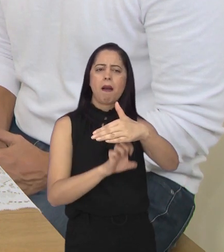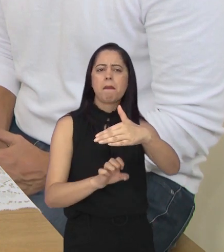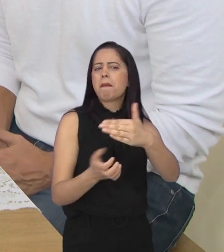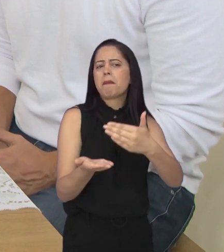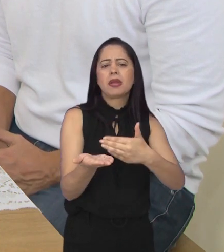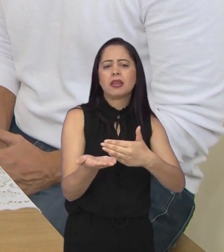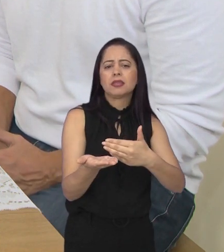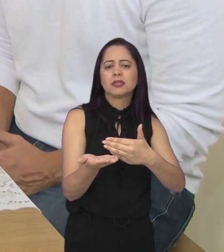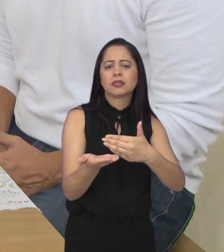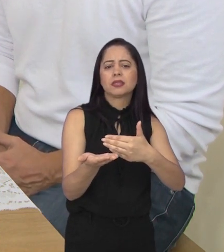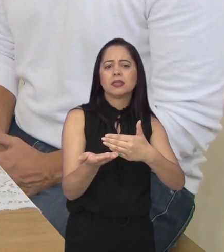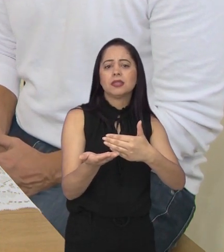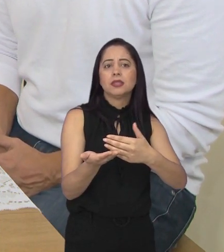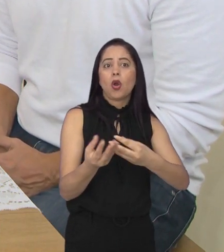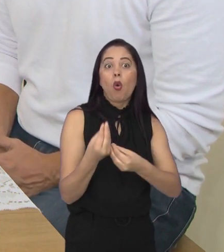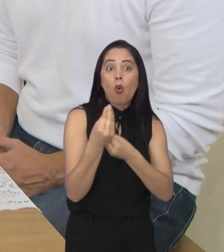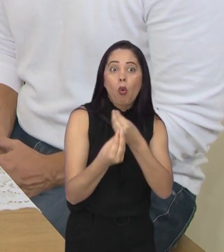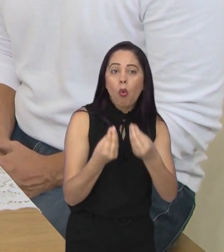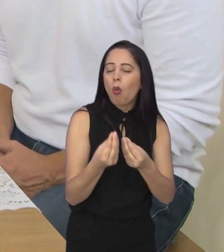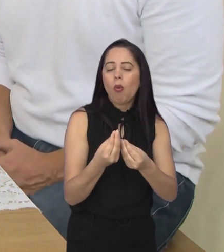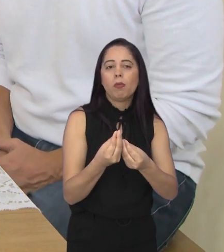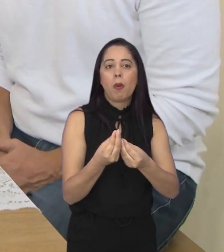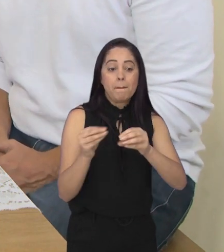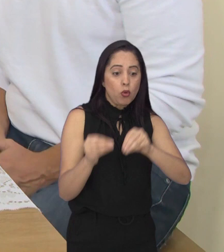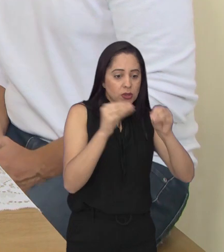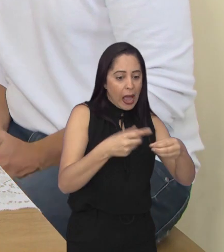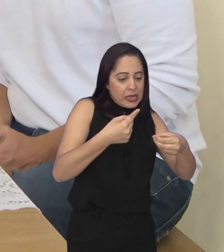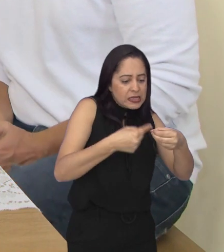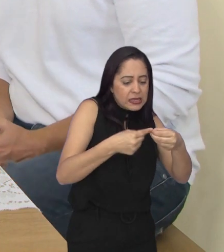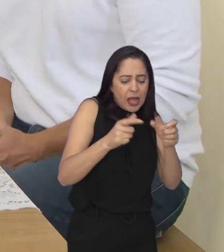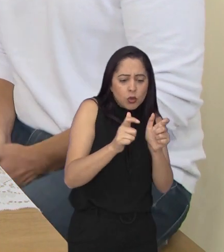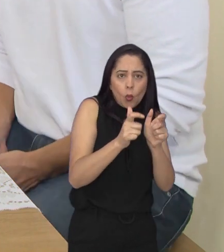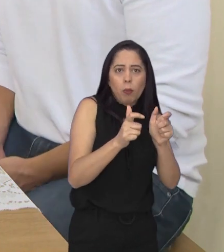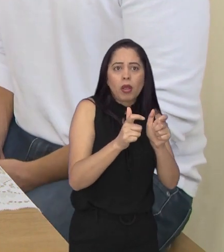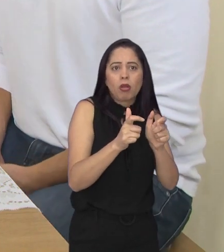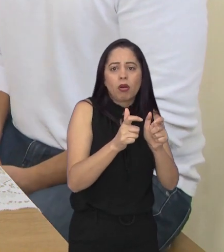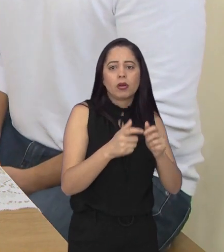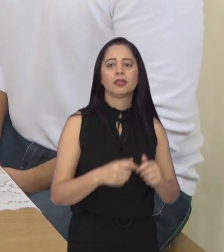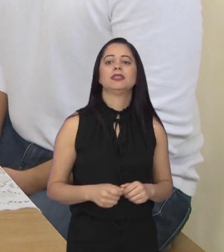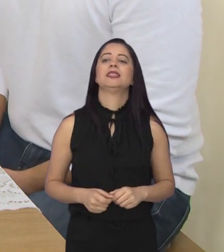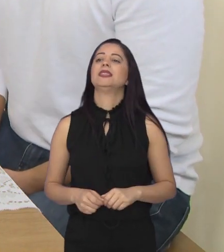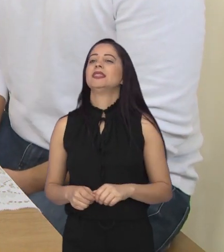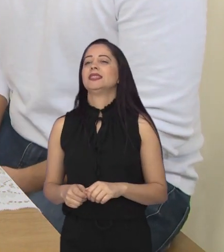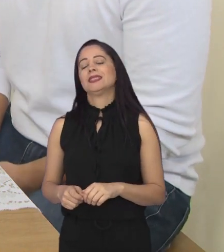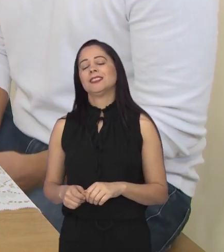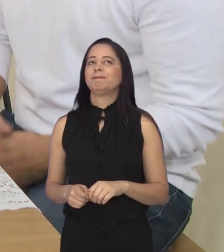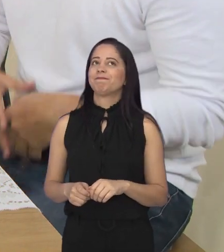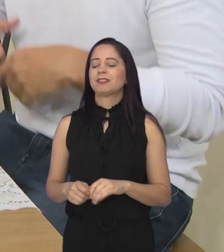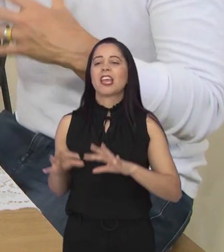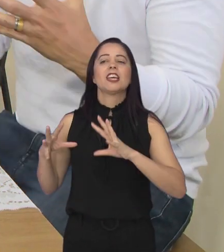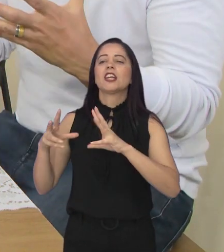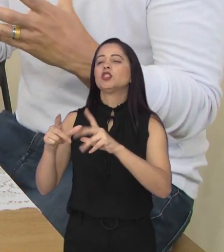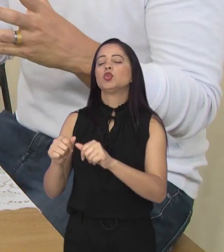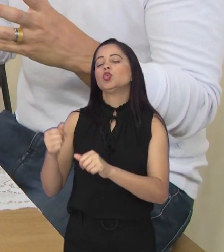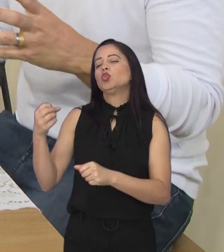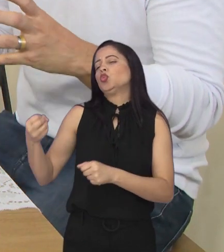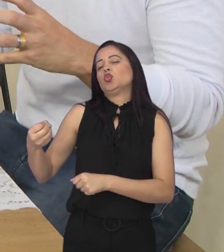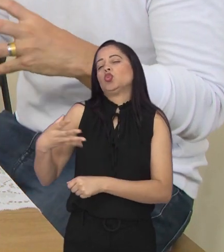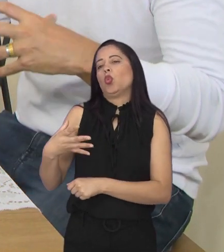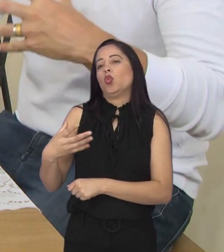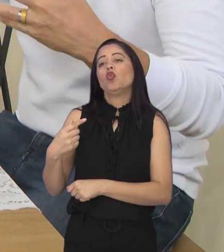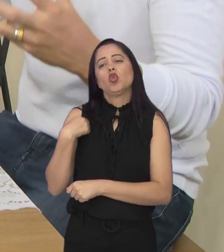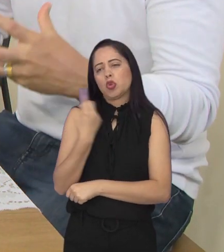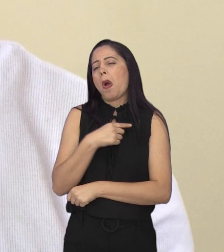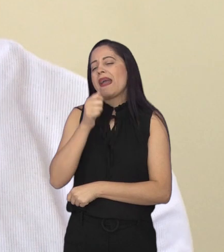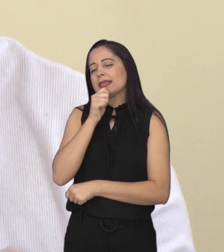multinacionais, de repente, trabalhar com isso, vir para o interior. Era tudo muito novo, nossa mente ainda